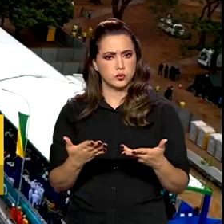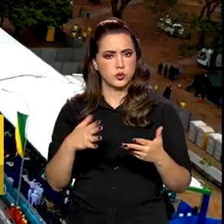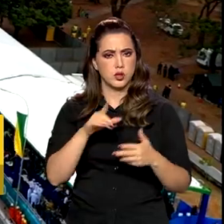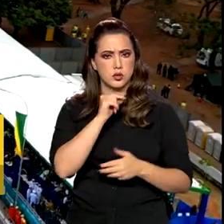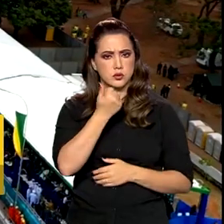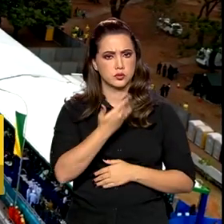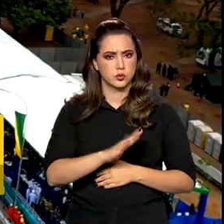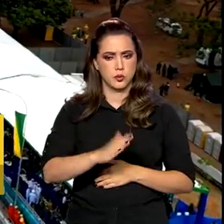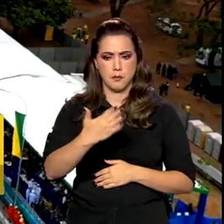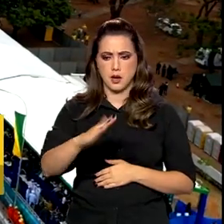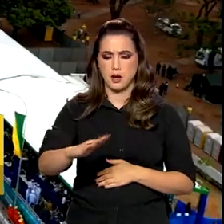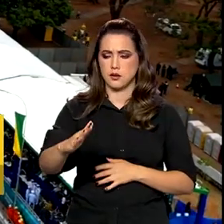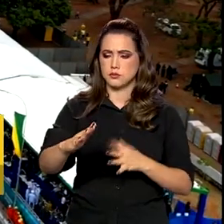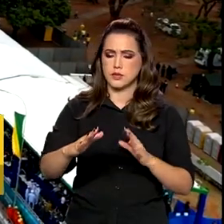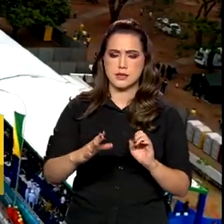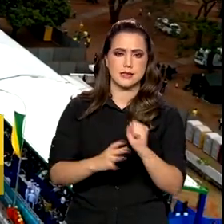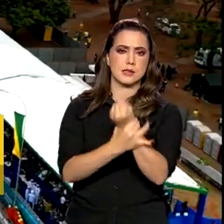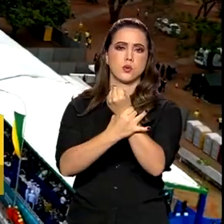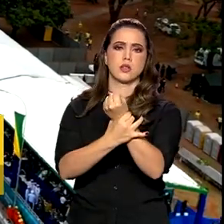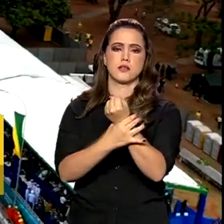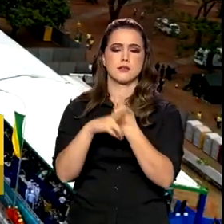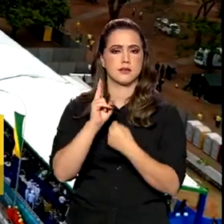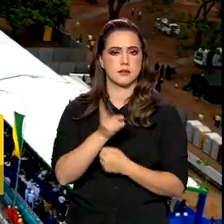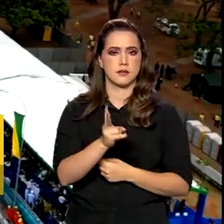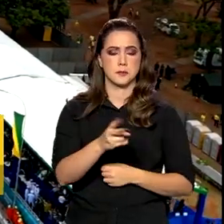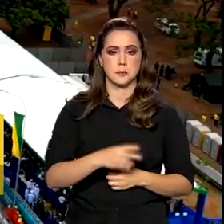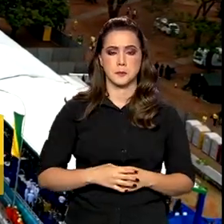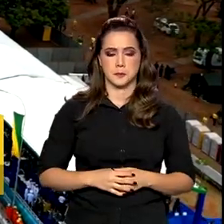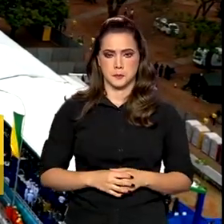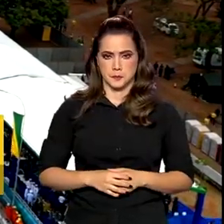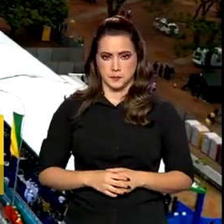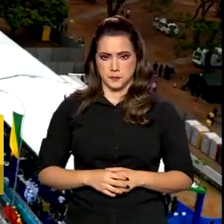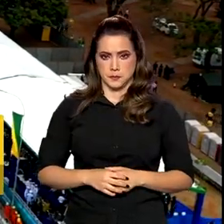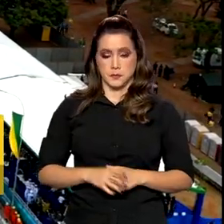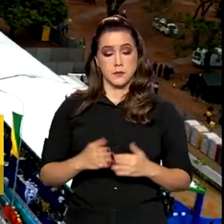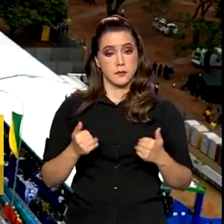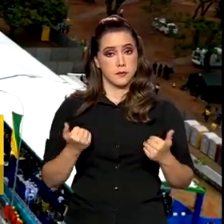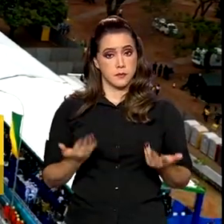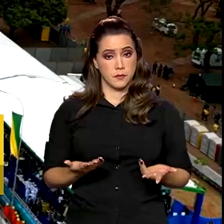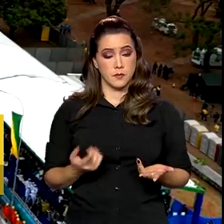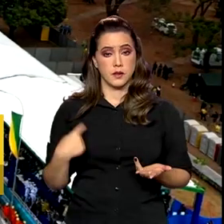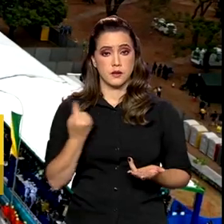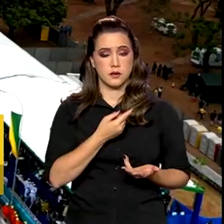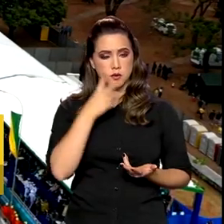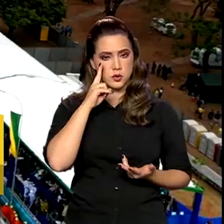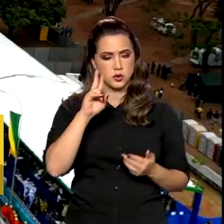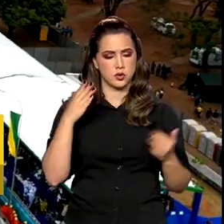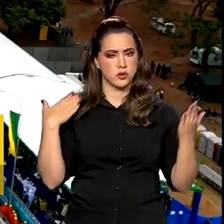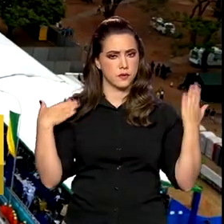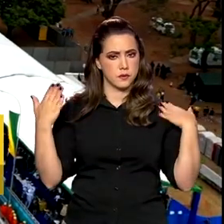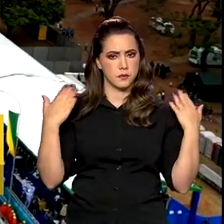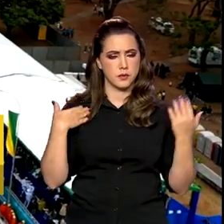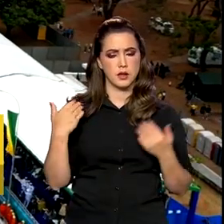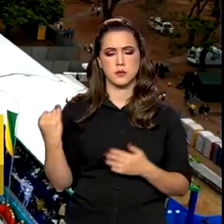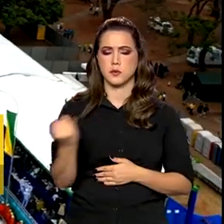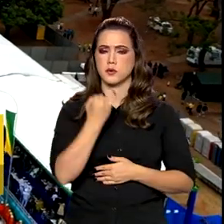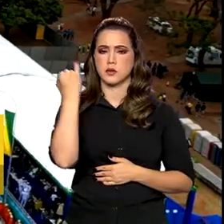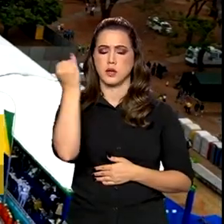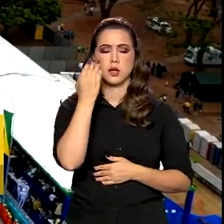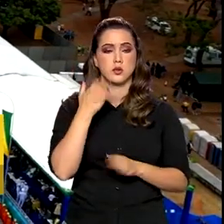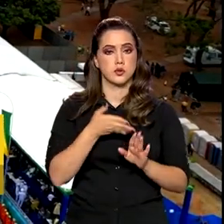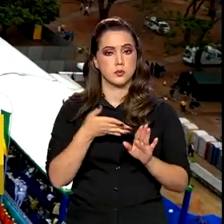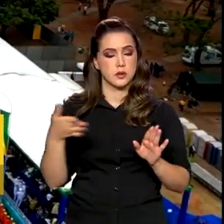mar ser da forma mais segura possível, a segurança do tráfego aquaviário. Então, a Marinha ela tem essa característica no